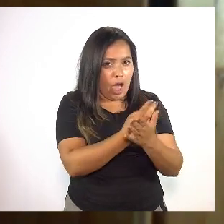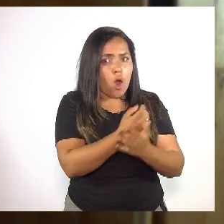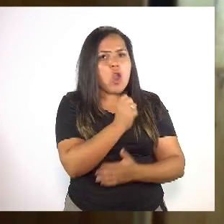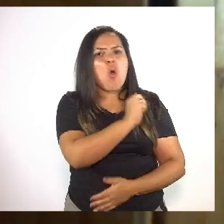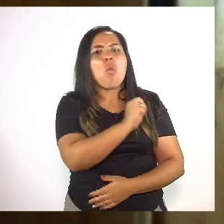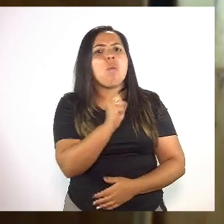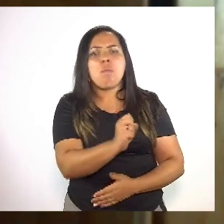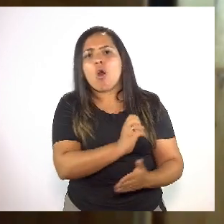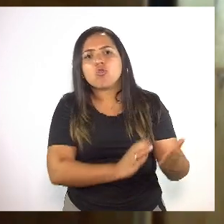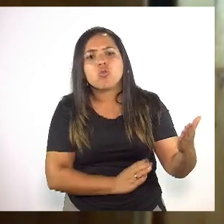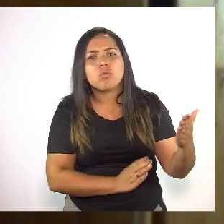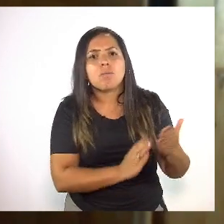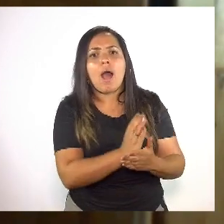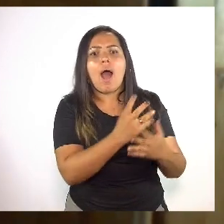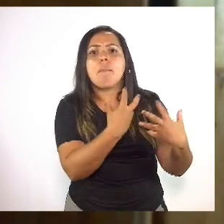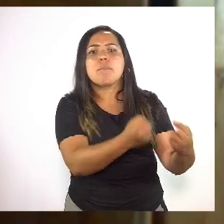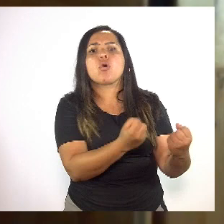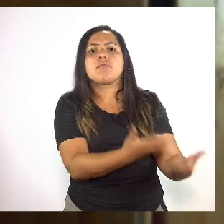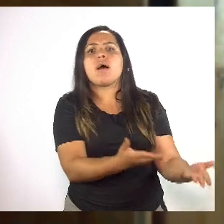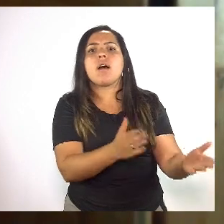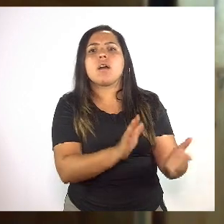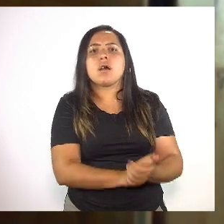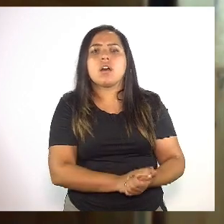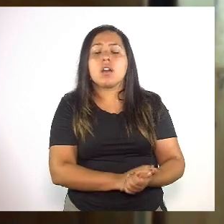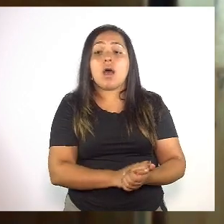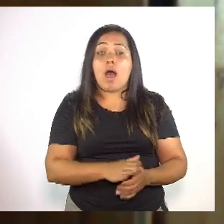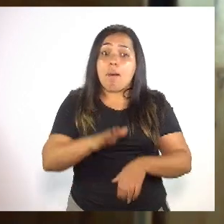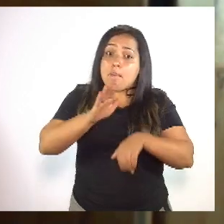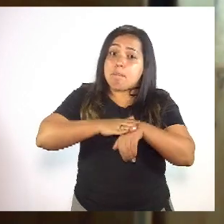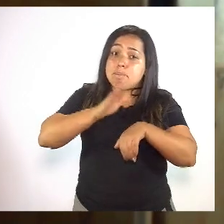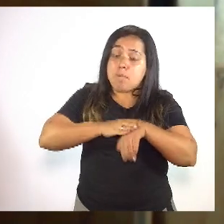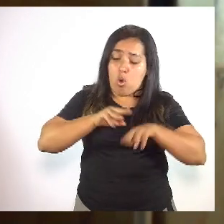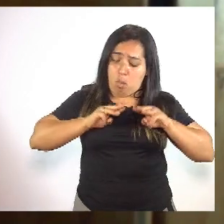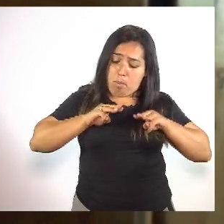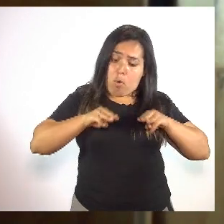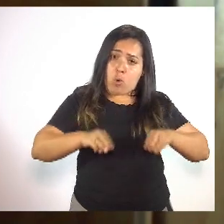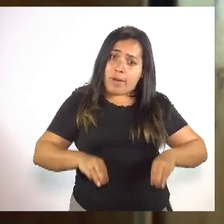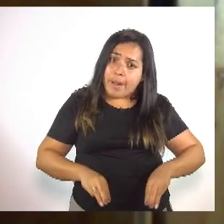dele? O comportamento ético, moral,